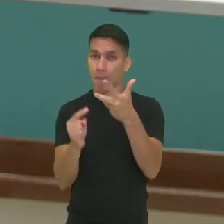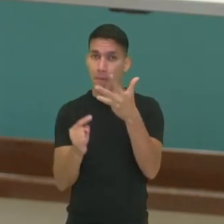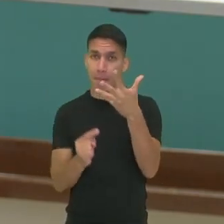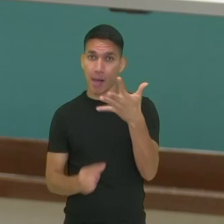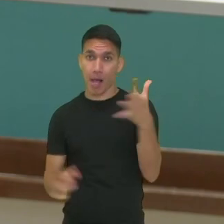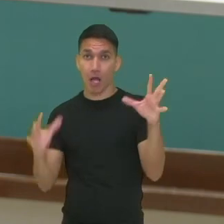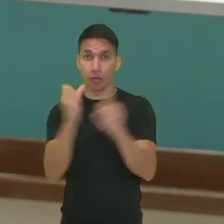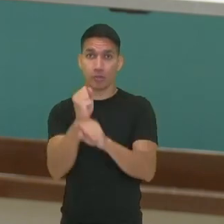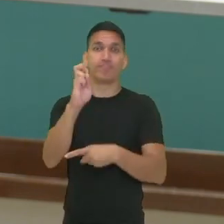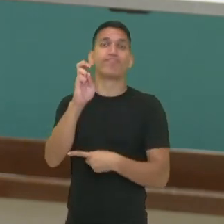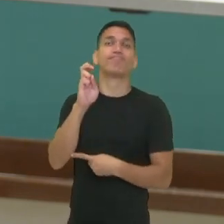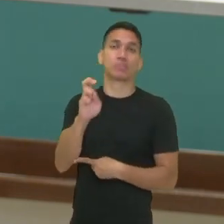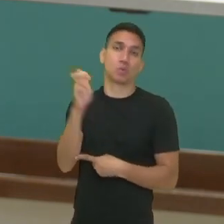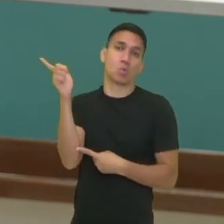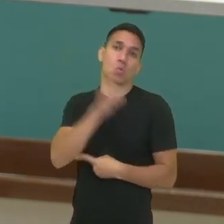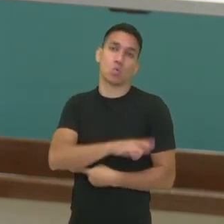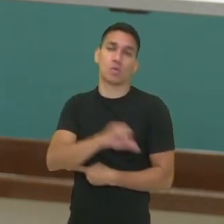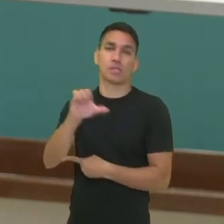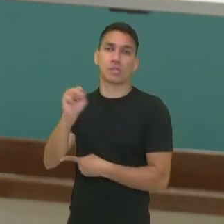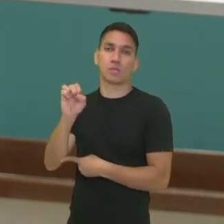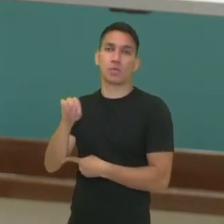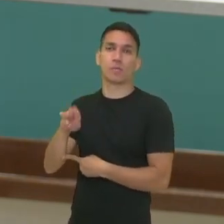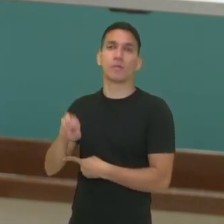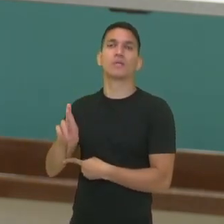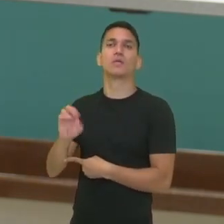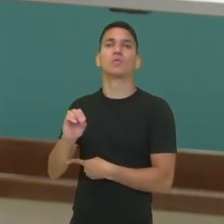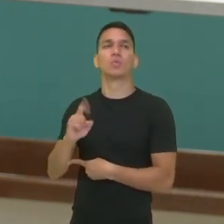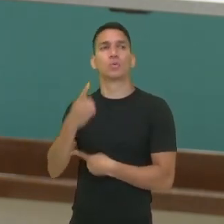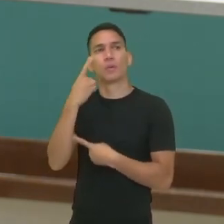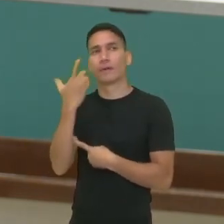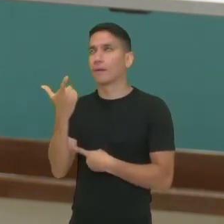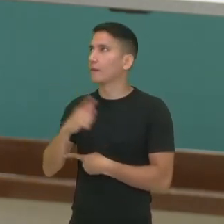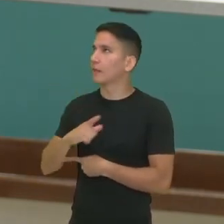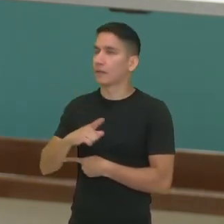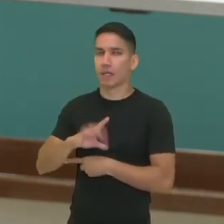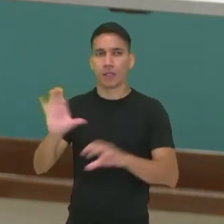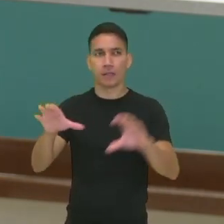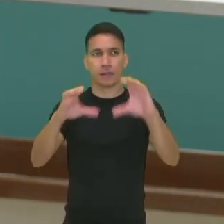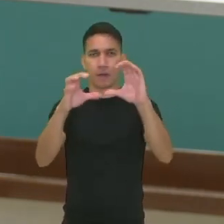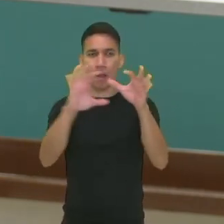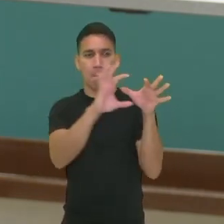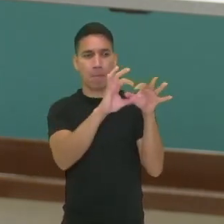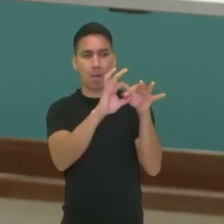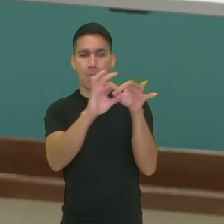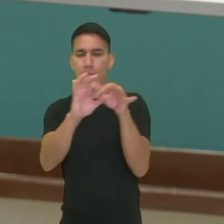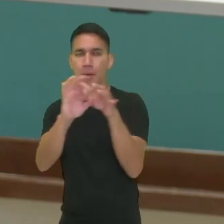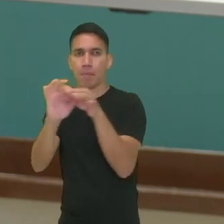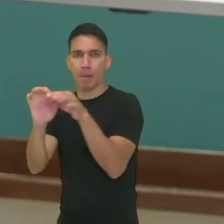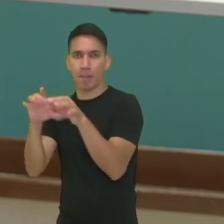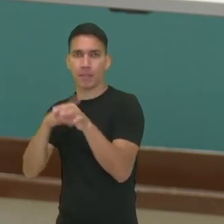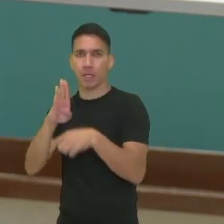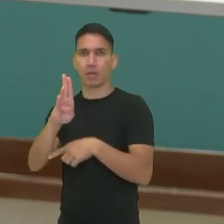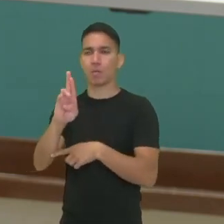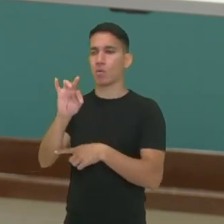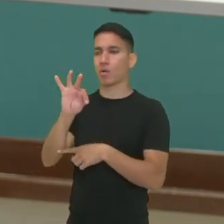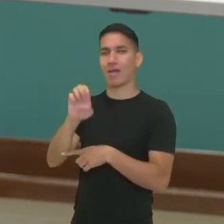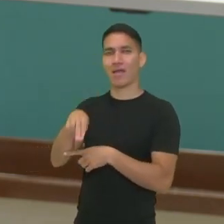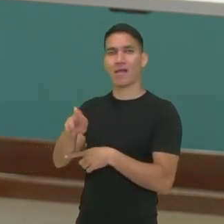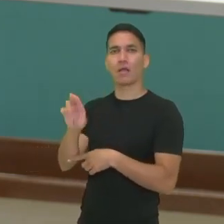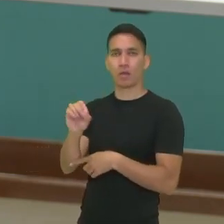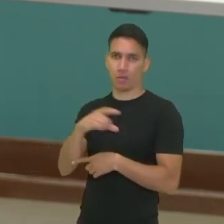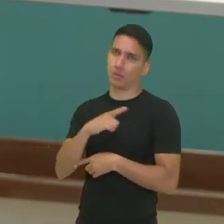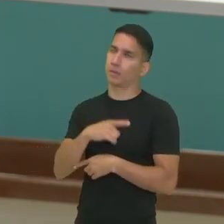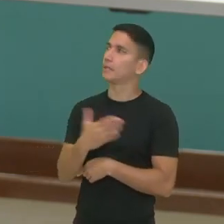possibilidades, 5 isômeros. Nós temos aqui cadeia aberta, nós temos o buteno, nós temos